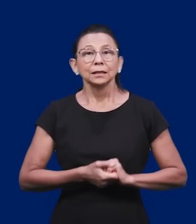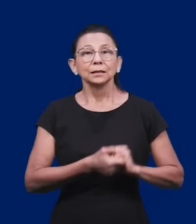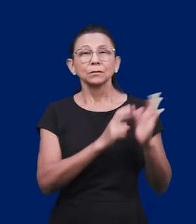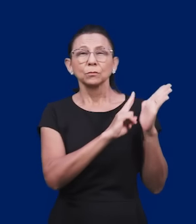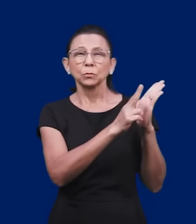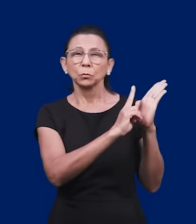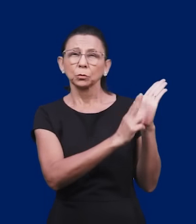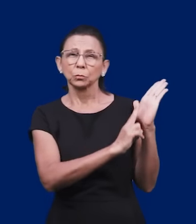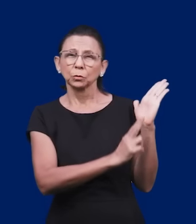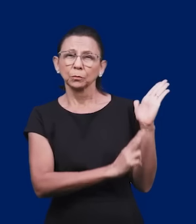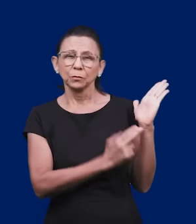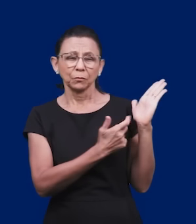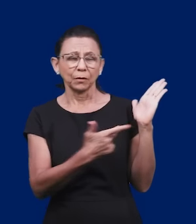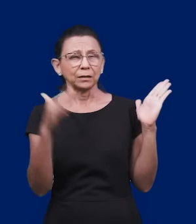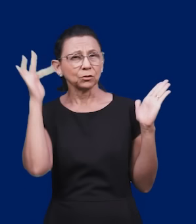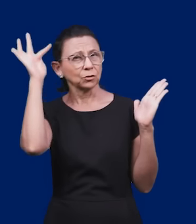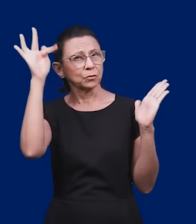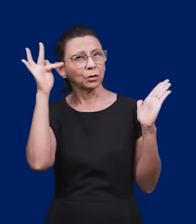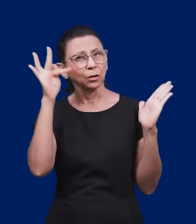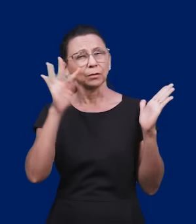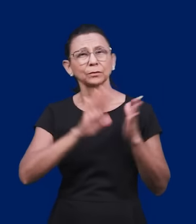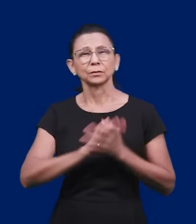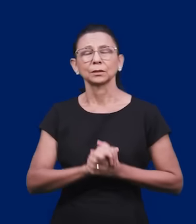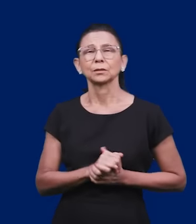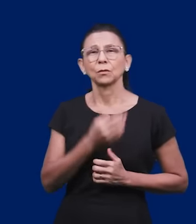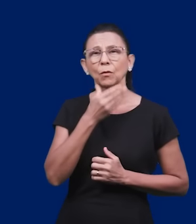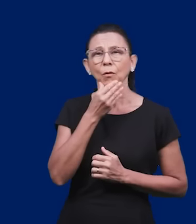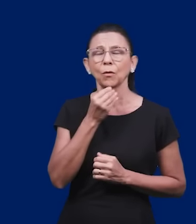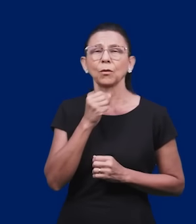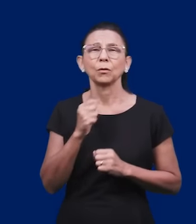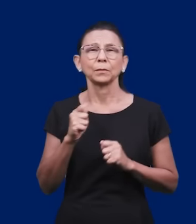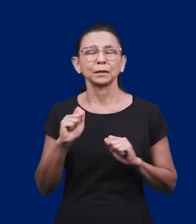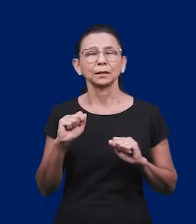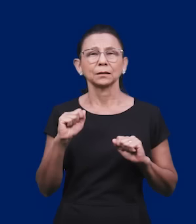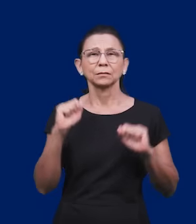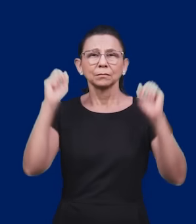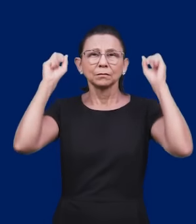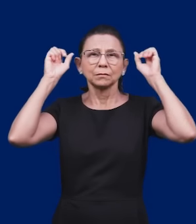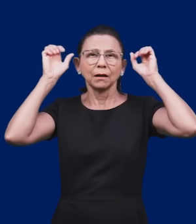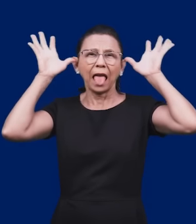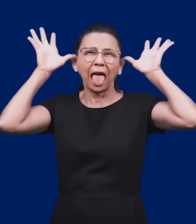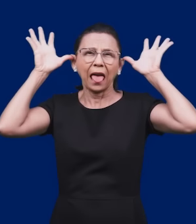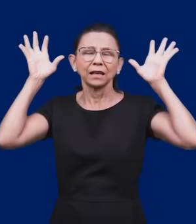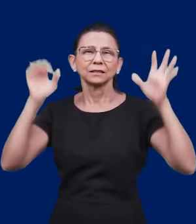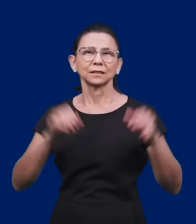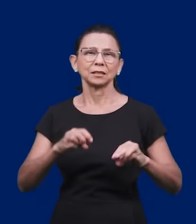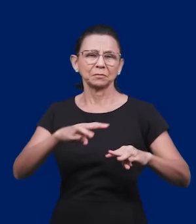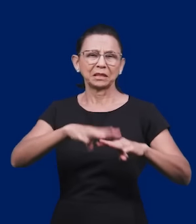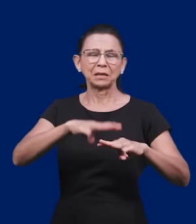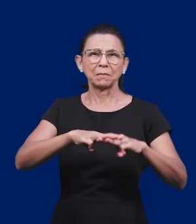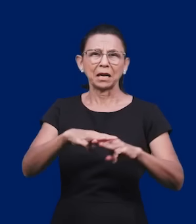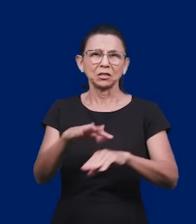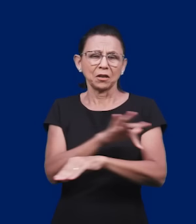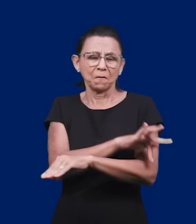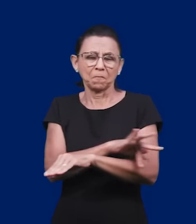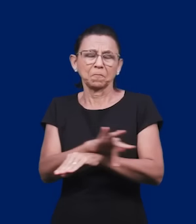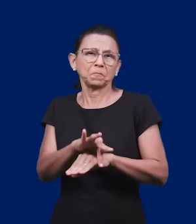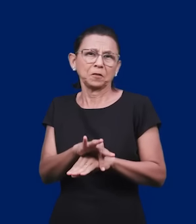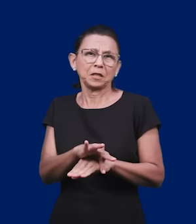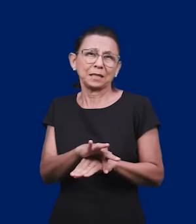essa relação de filósofos. Newton, por exemplo, Newton foi um físico, foi um matemático, foi um gênio, nós podemos